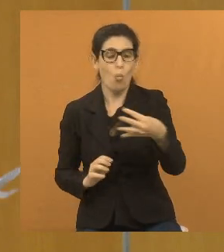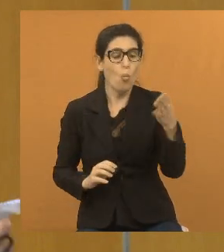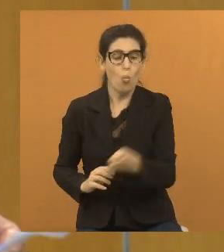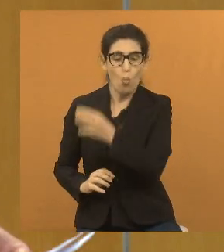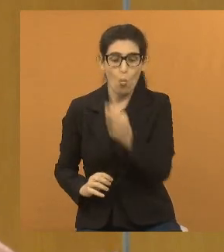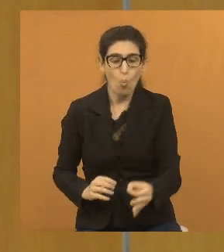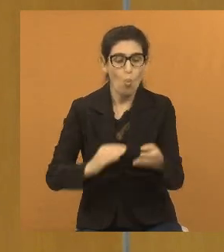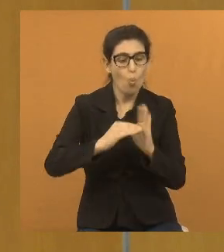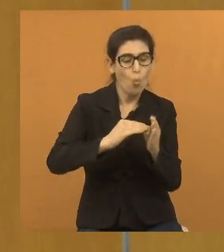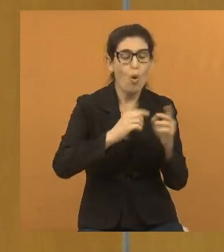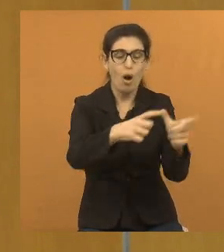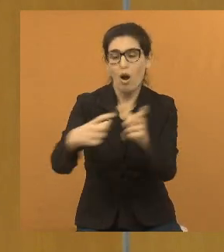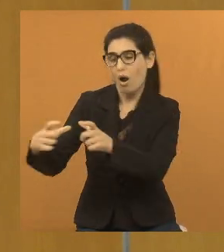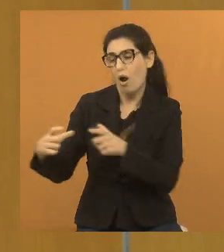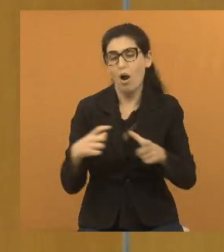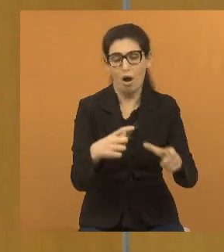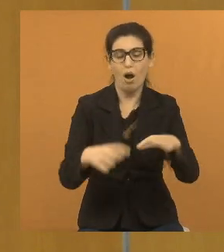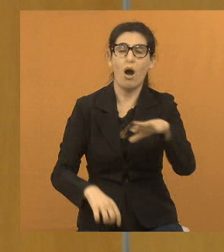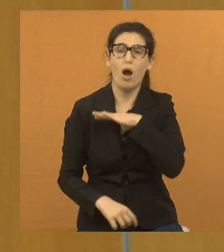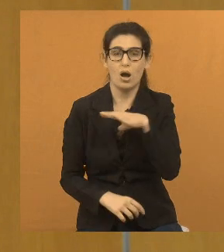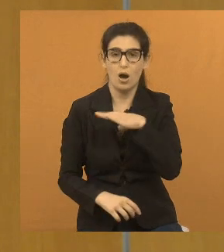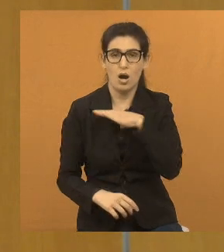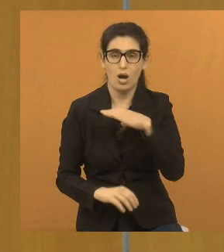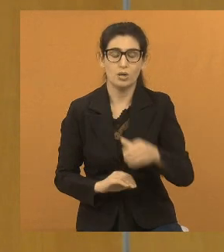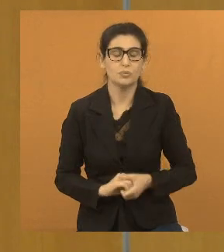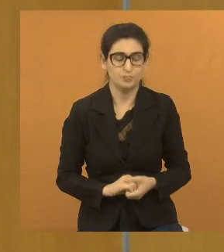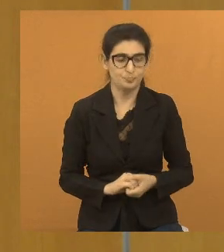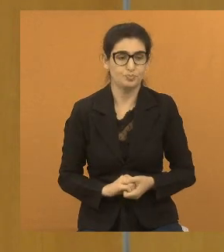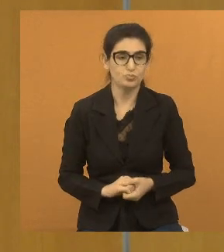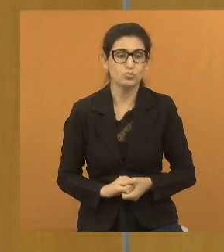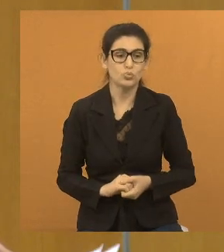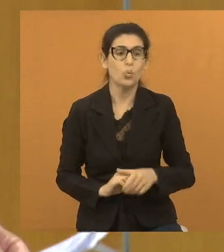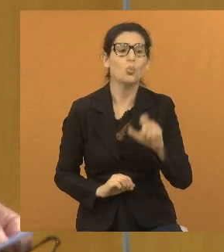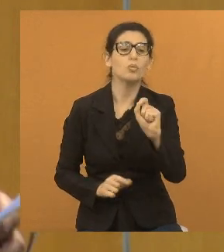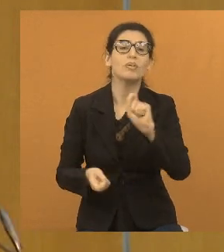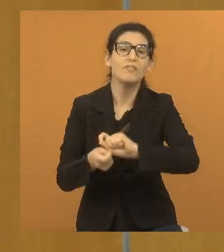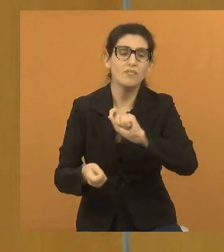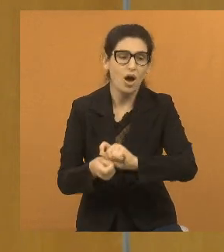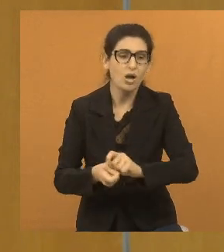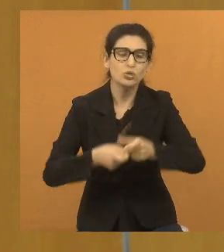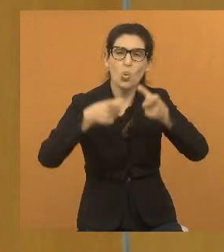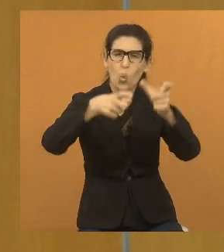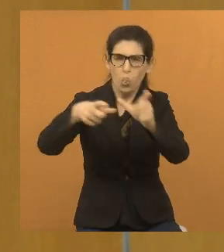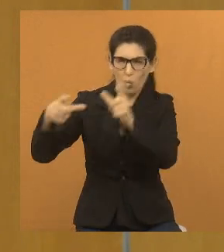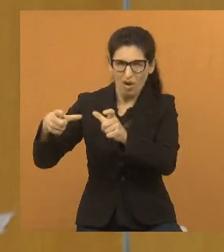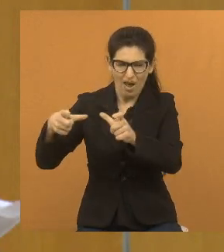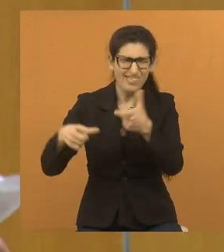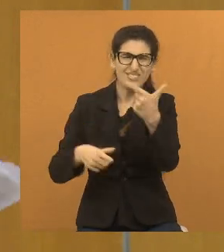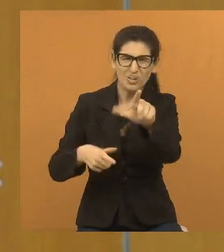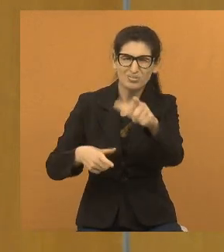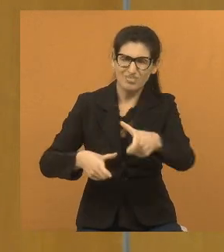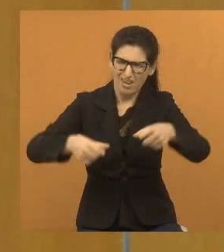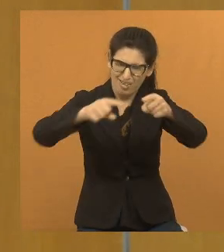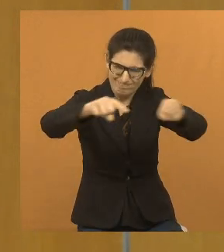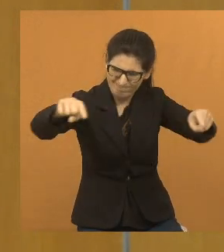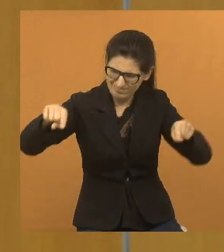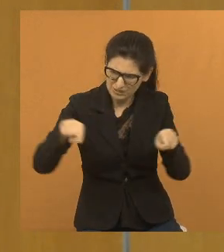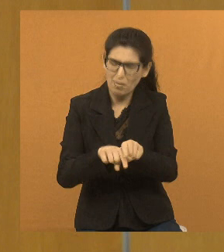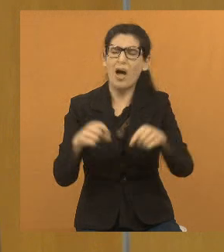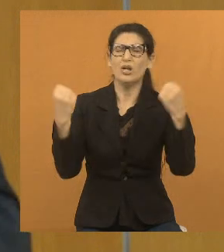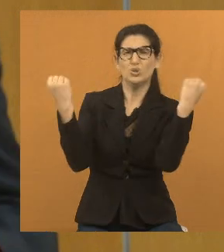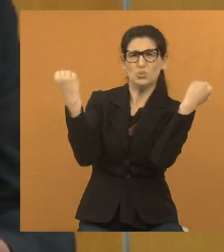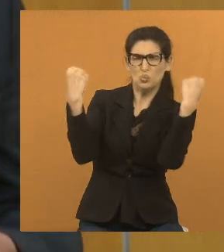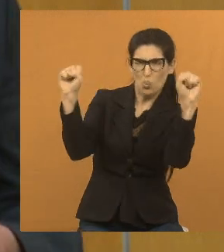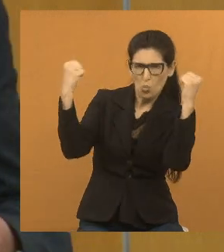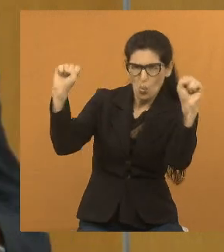dos bairros da cidade, né? O que nós fazemos? Nos locais onde não tem um espaço físico, como uma quadra,